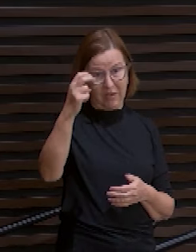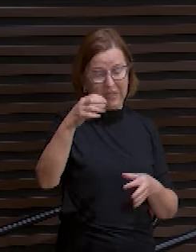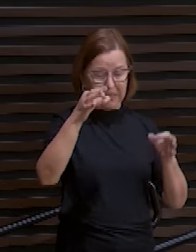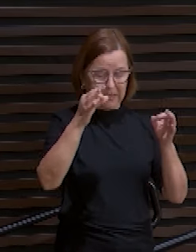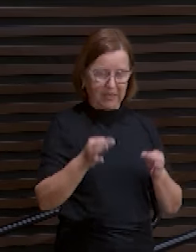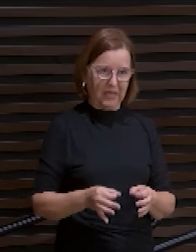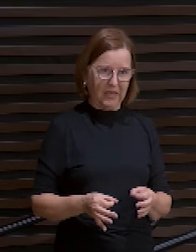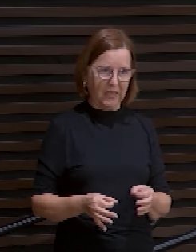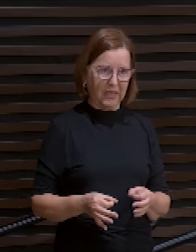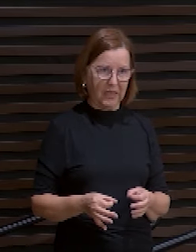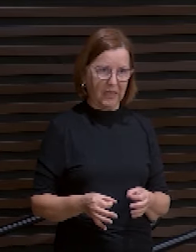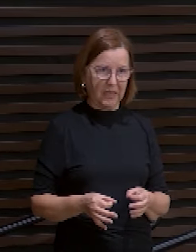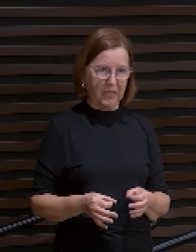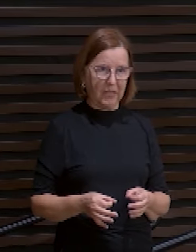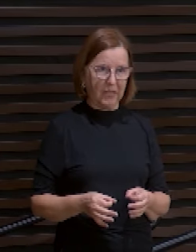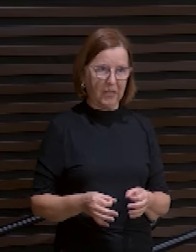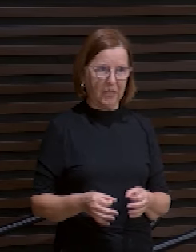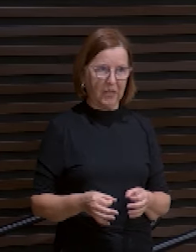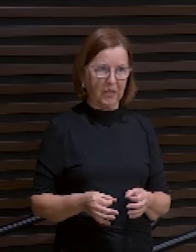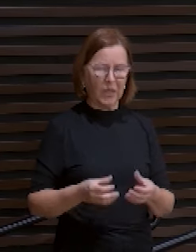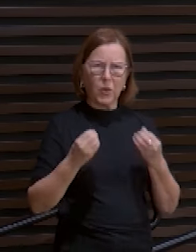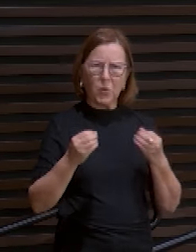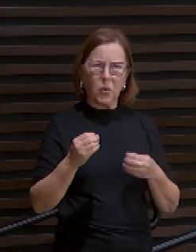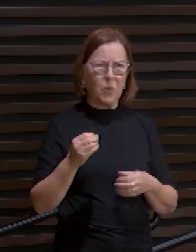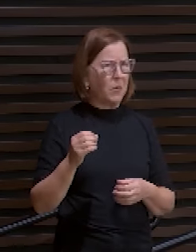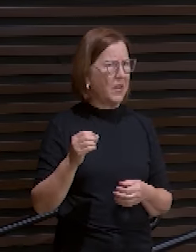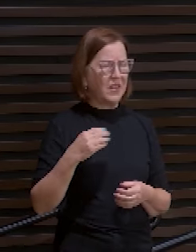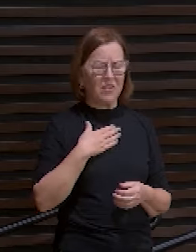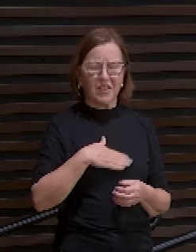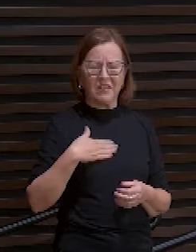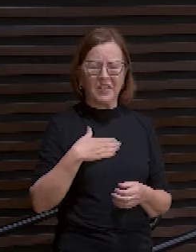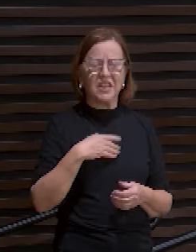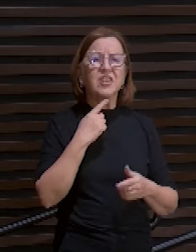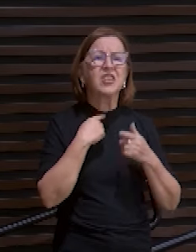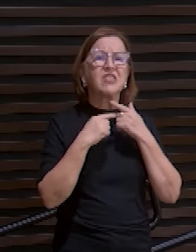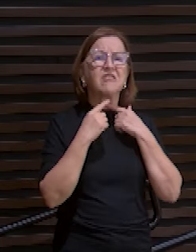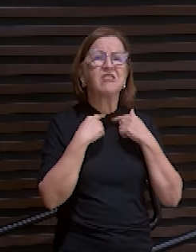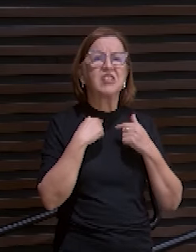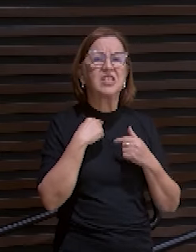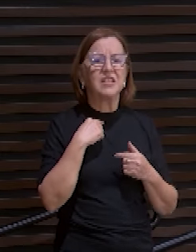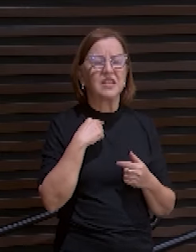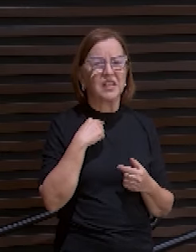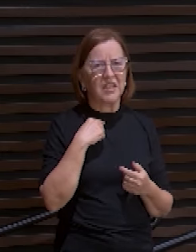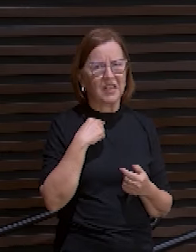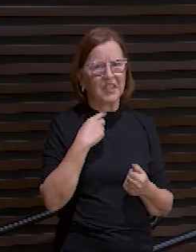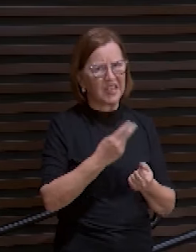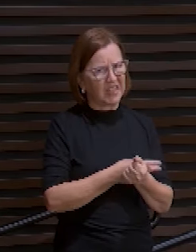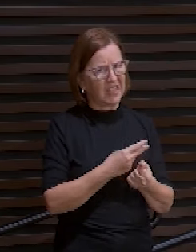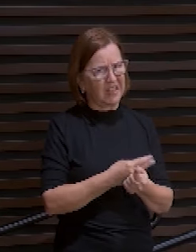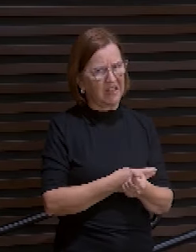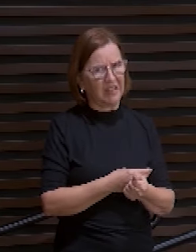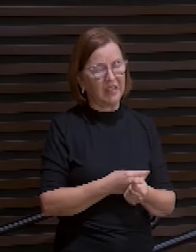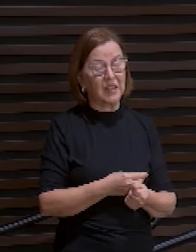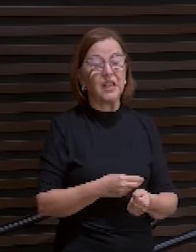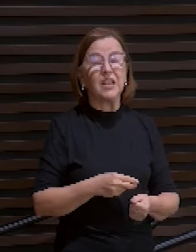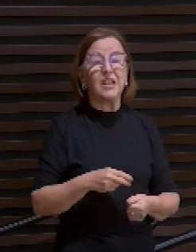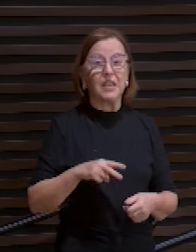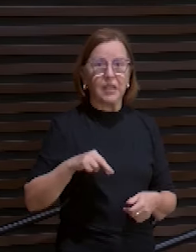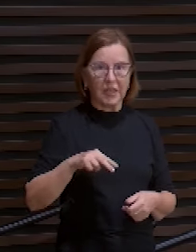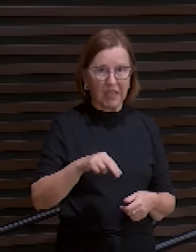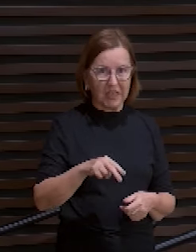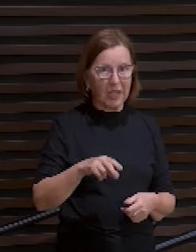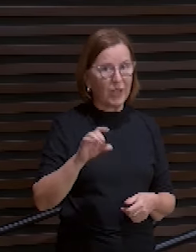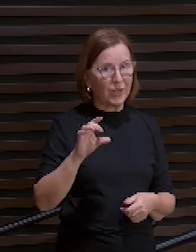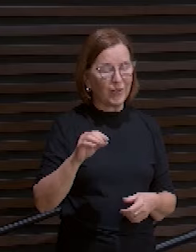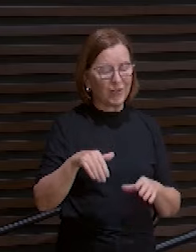como conseguir não satisfazer as vontades da carne e andar somente no espírito